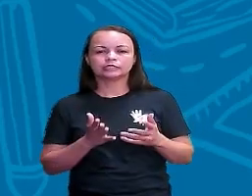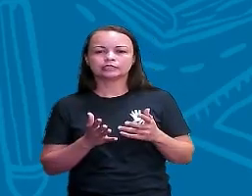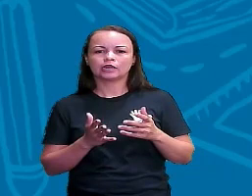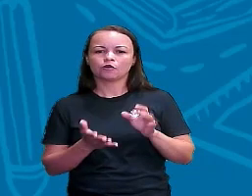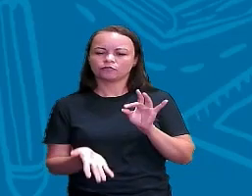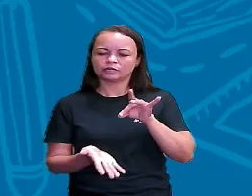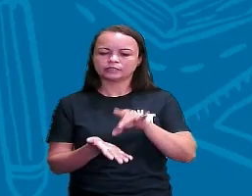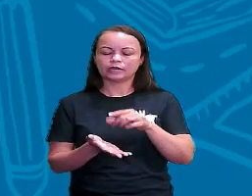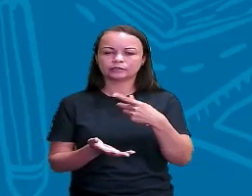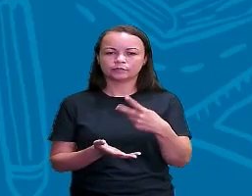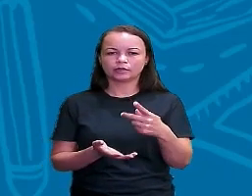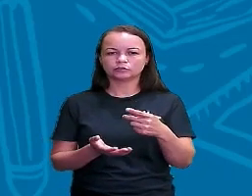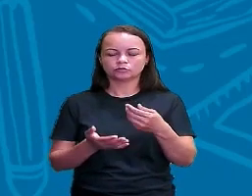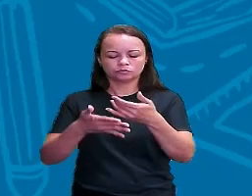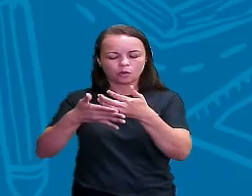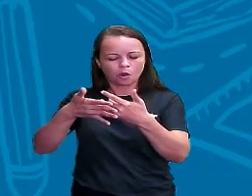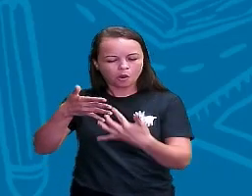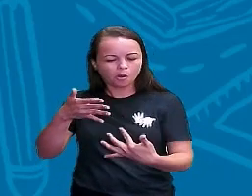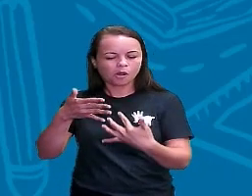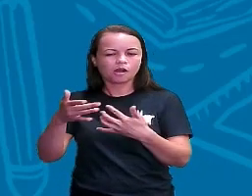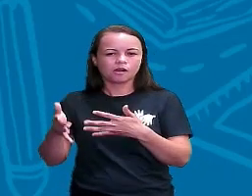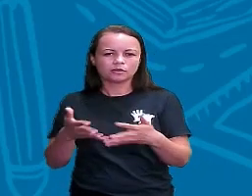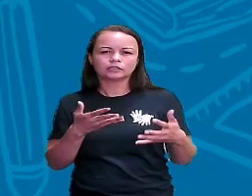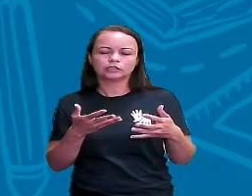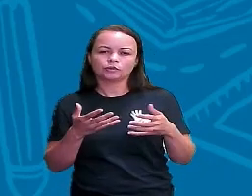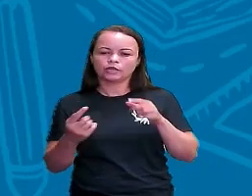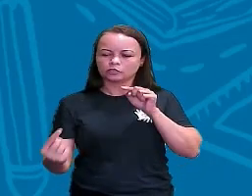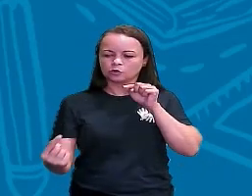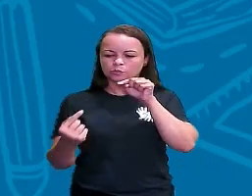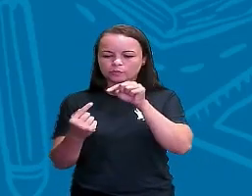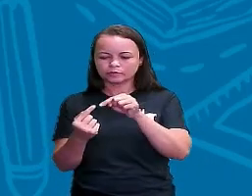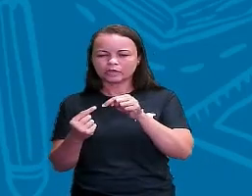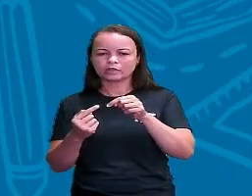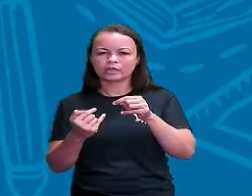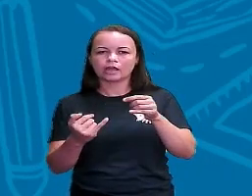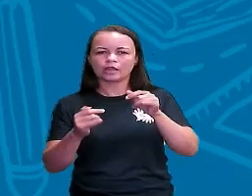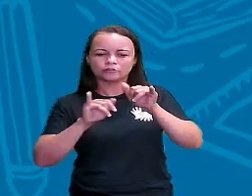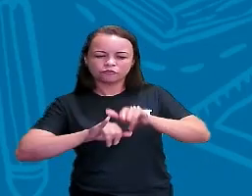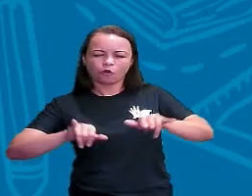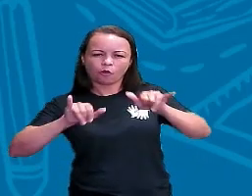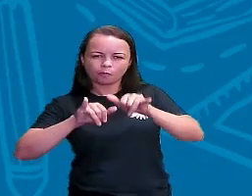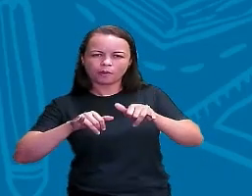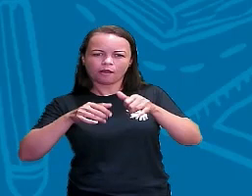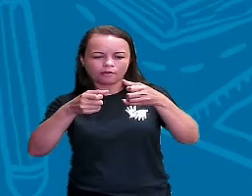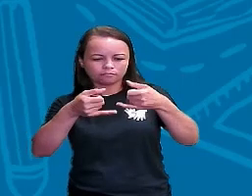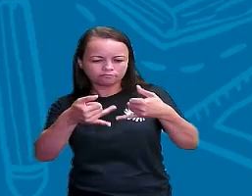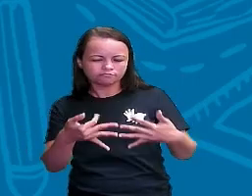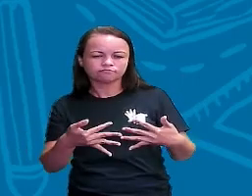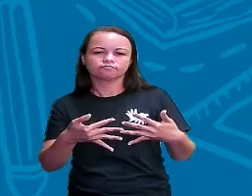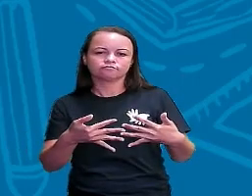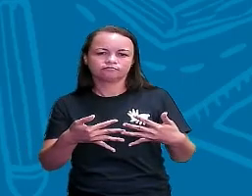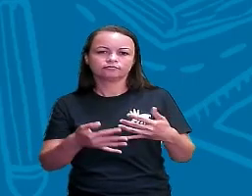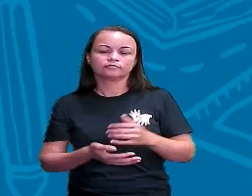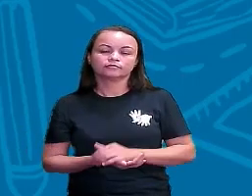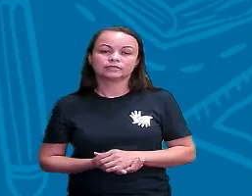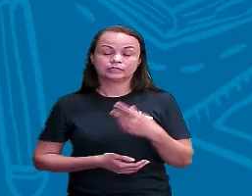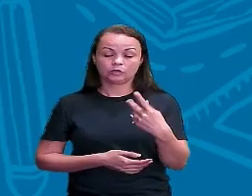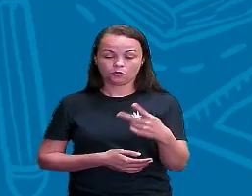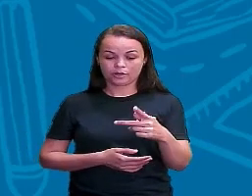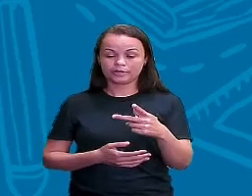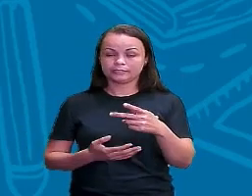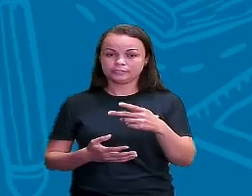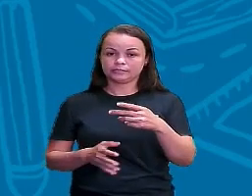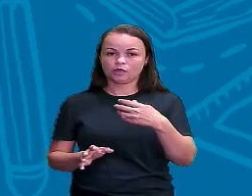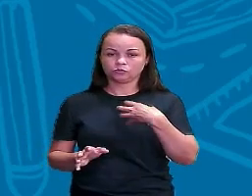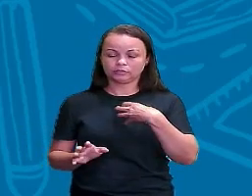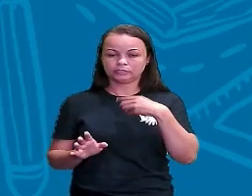apenas traduzida. Tem uma linguagem objetiva, busca informar, explicar. Então, aí o